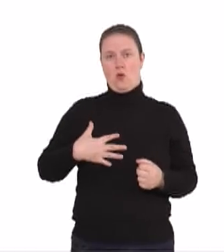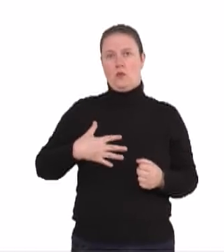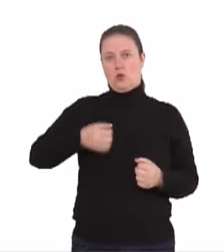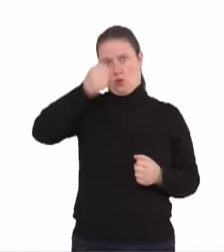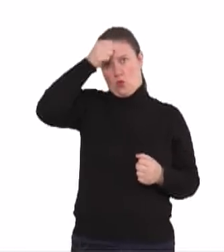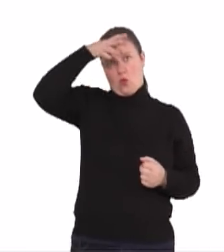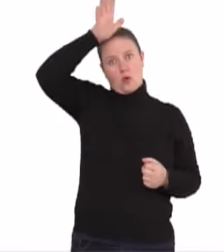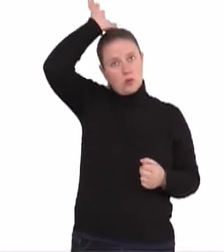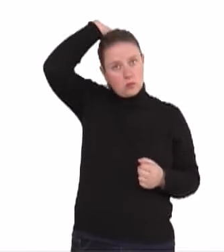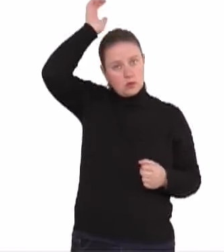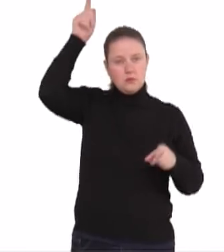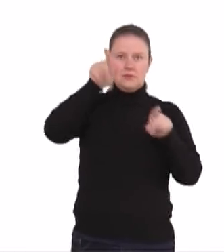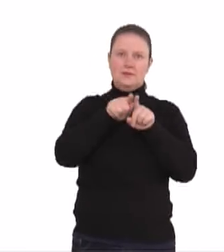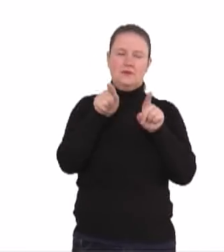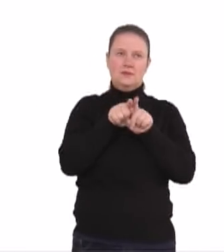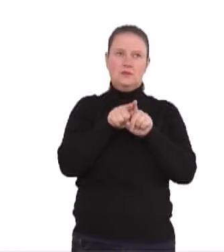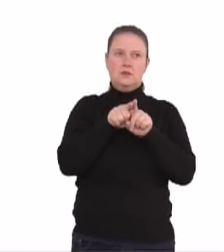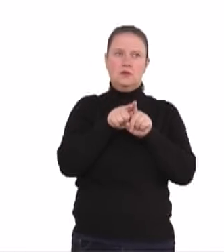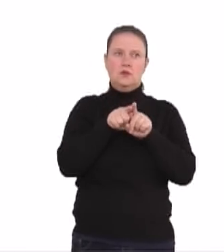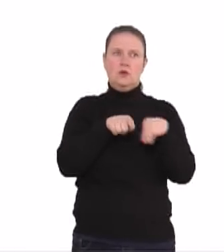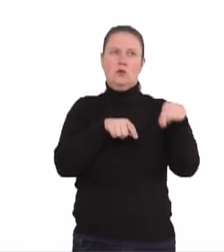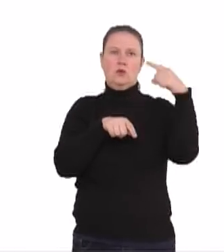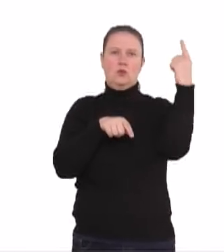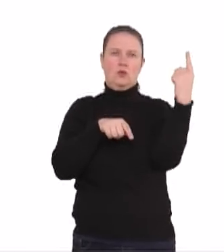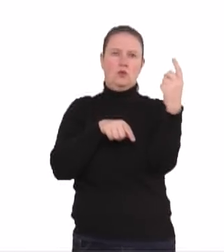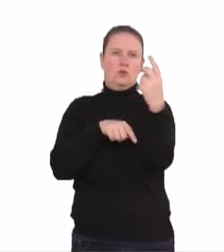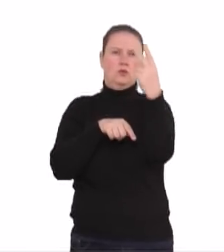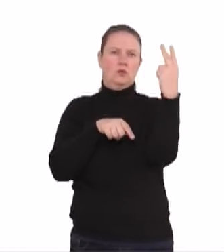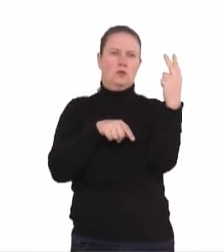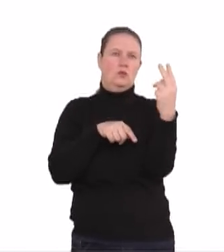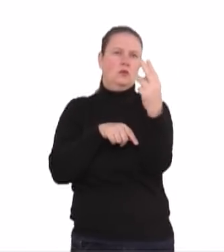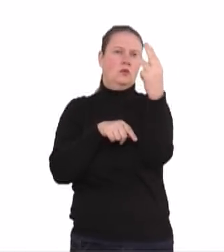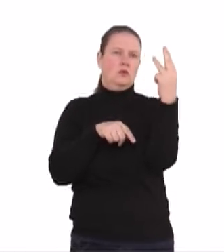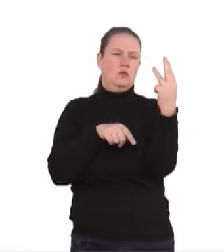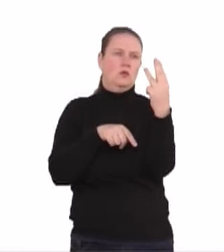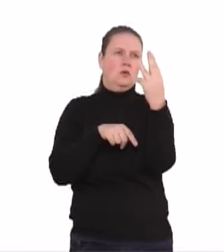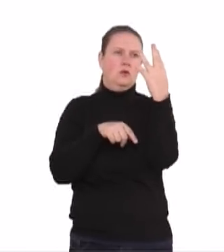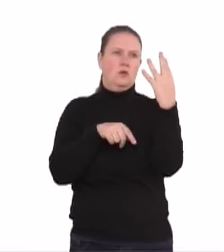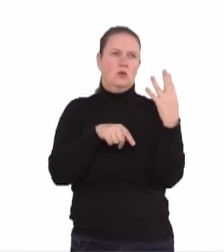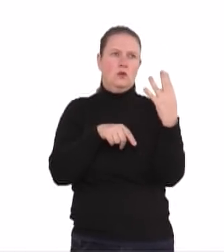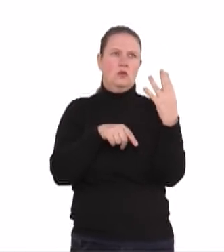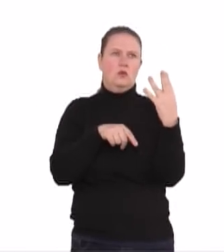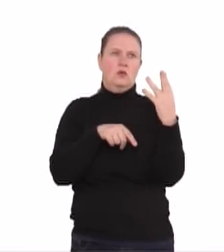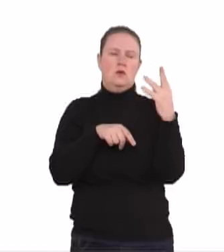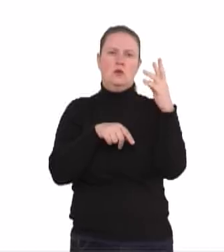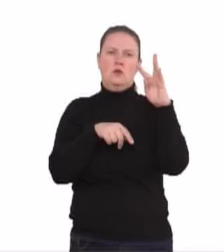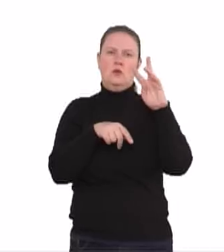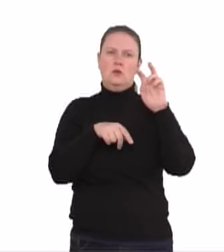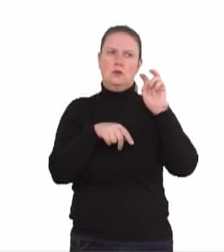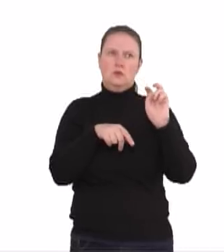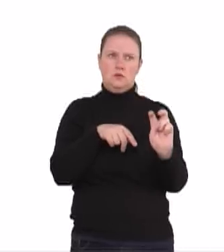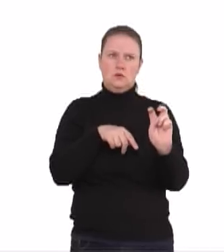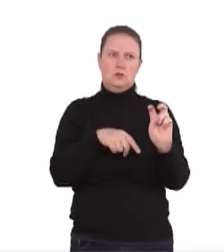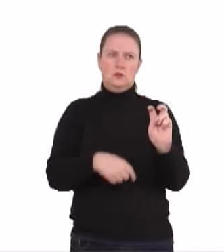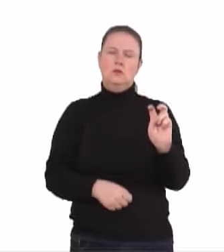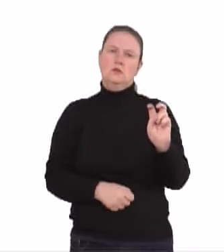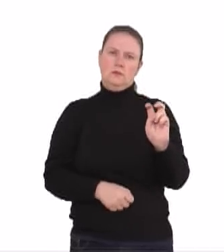dos deuses, Ranginu, Papatuanuku, Tangaroa, Tani,